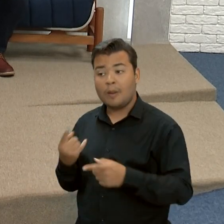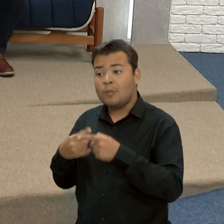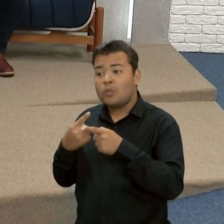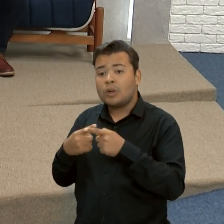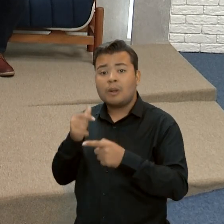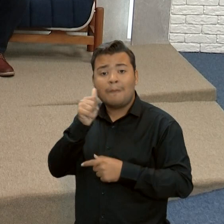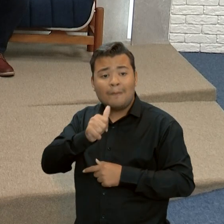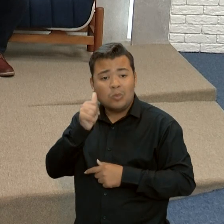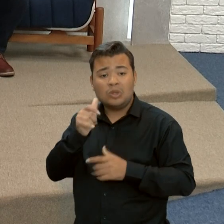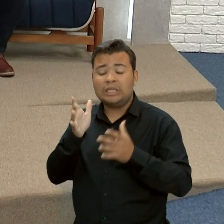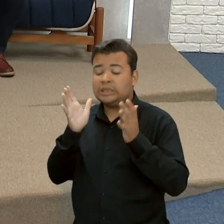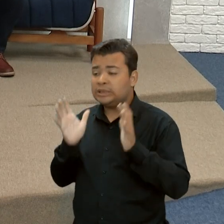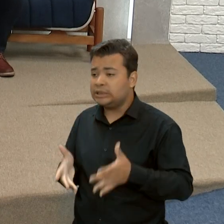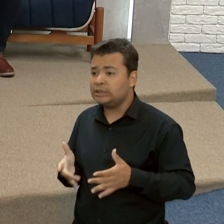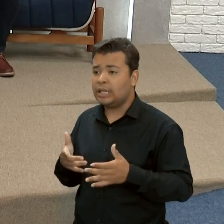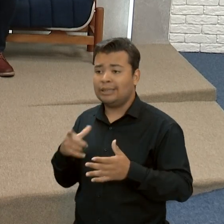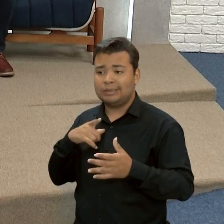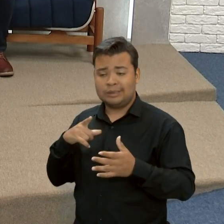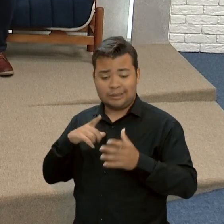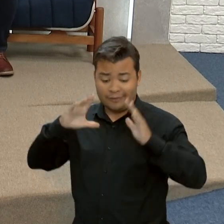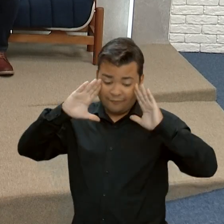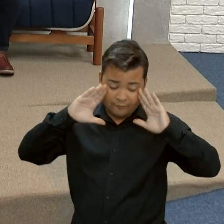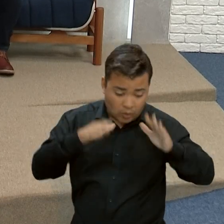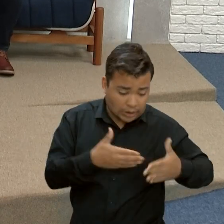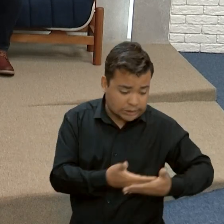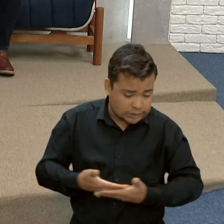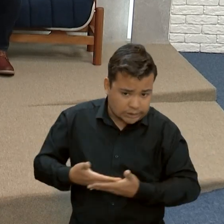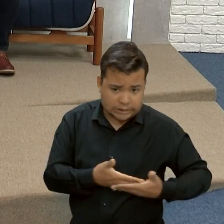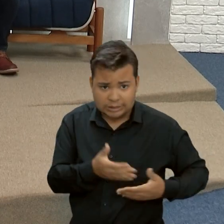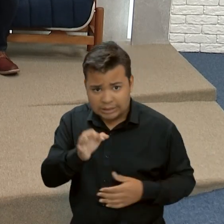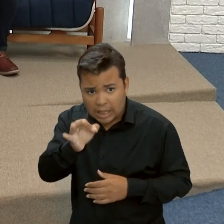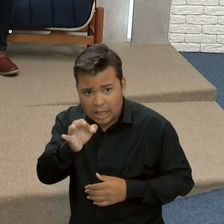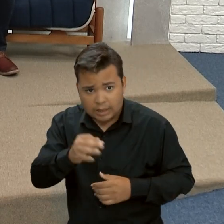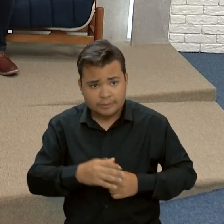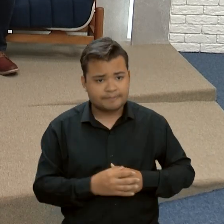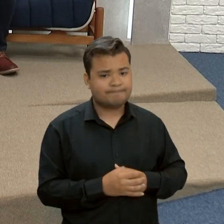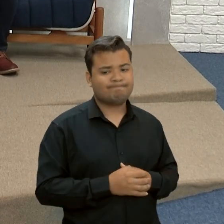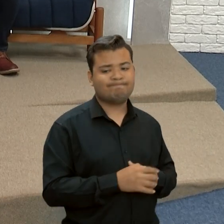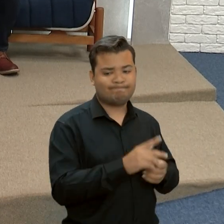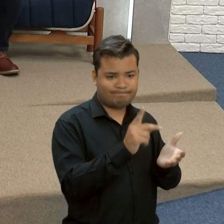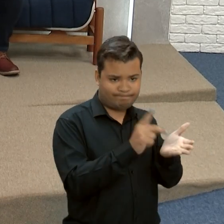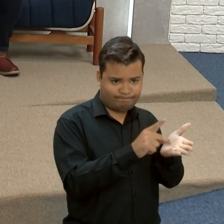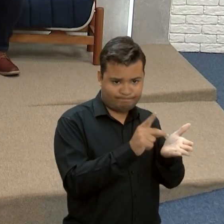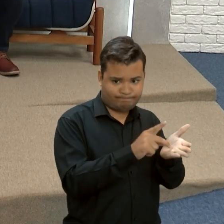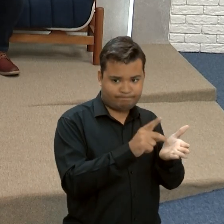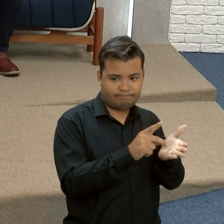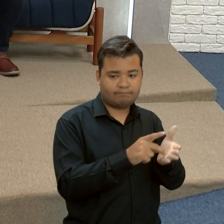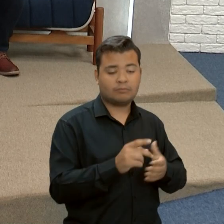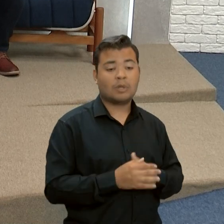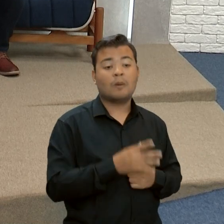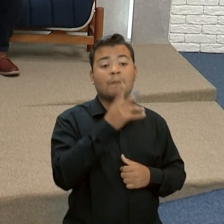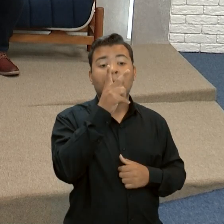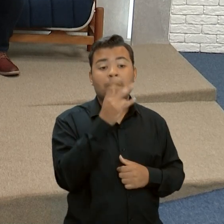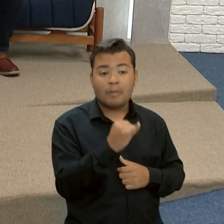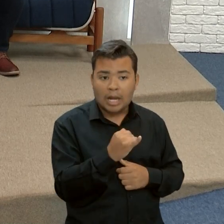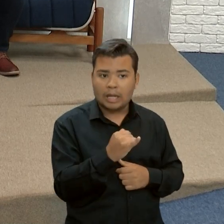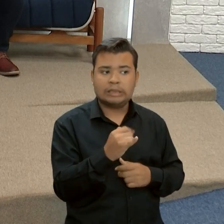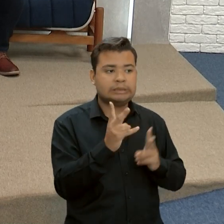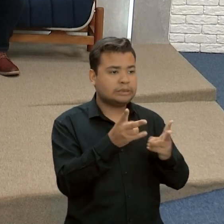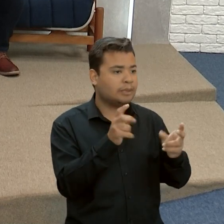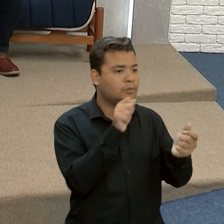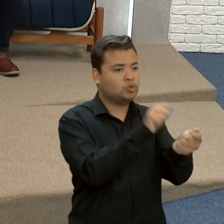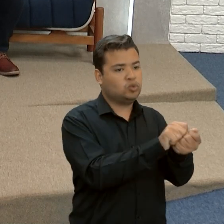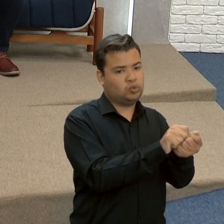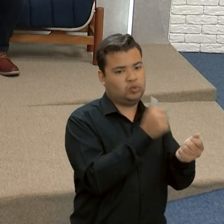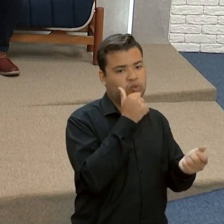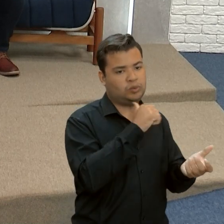o olhar está totalmente voltado para o filho, né, Cavalcante? É isso mesmo. O pai ele tem que estar junto com a esposa, que